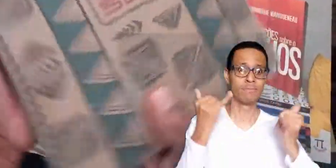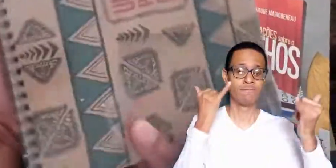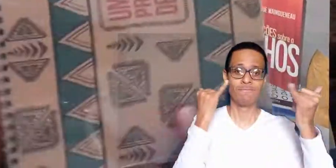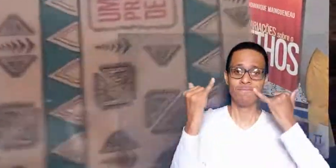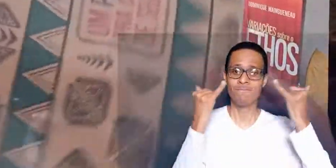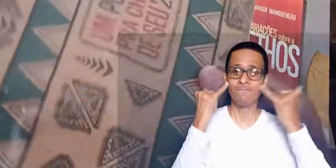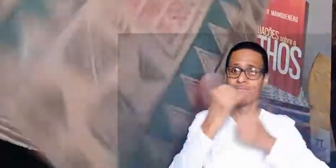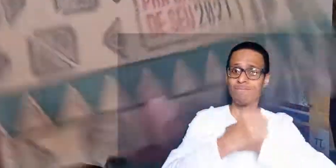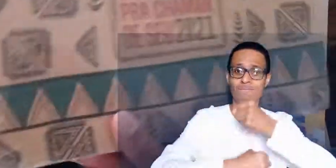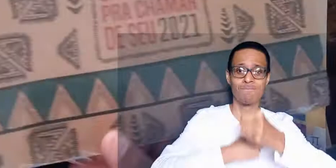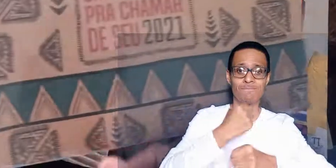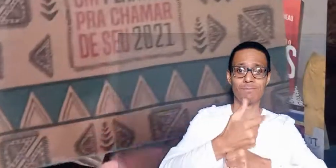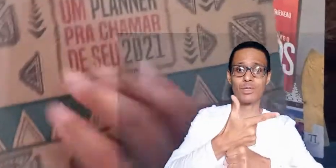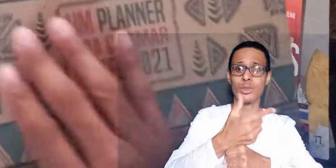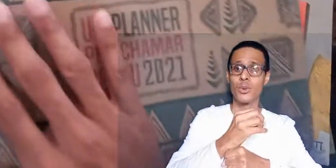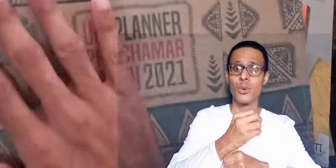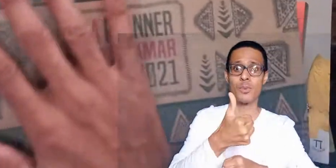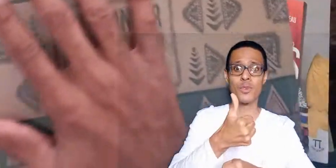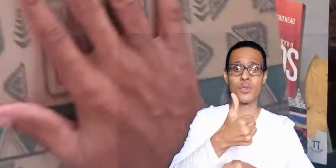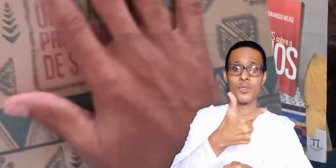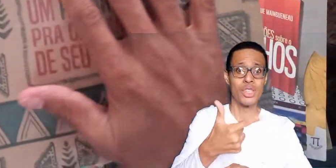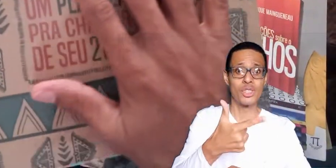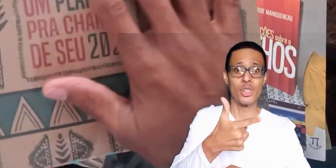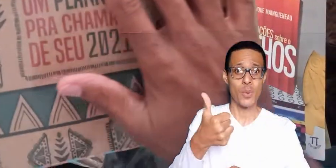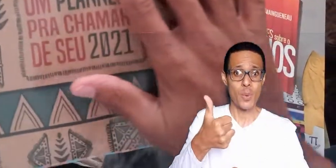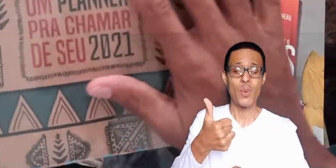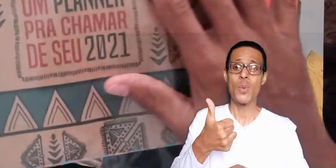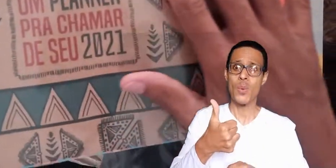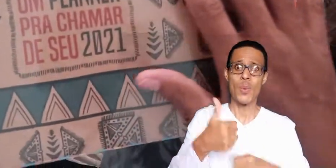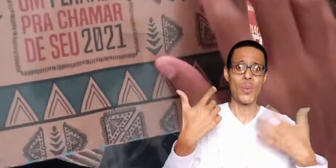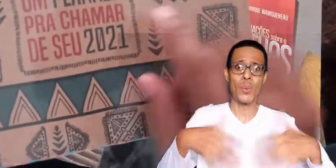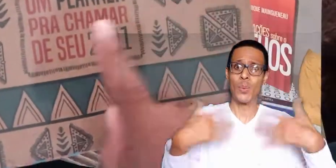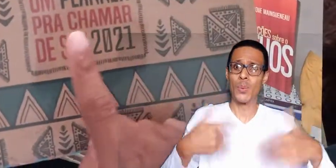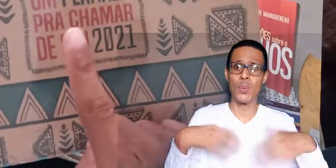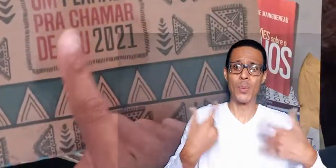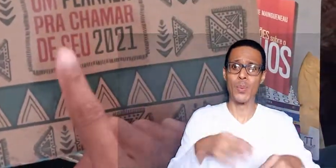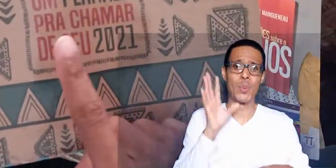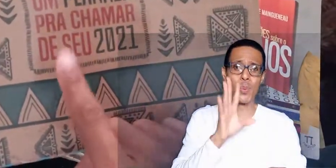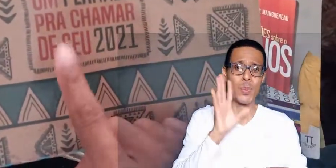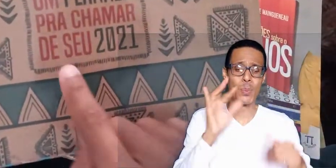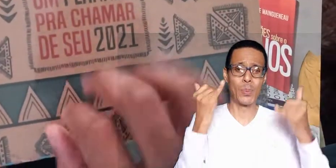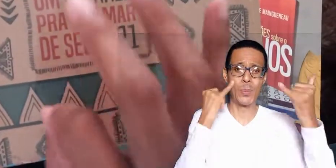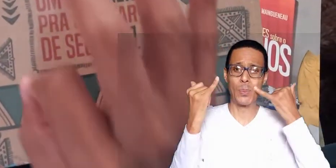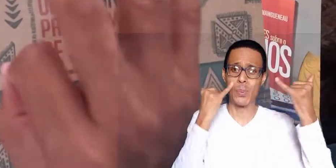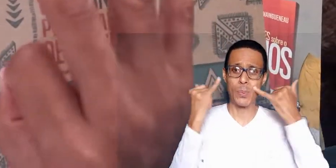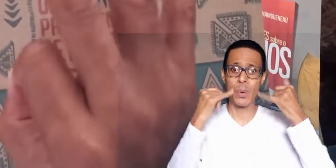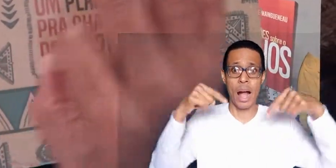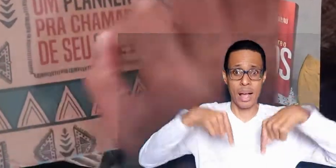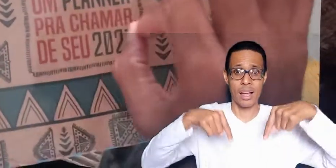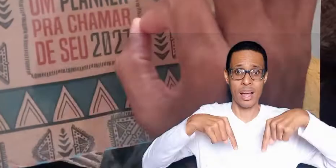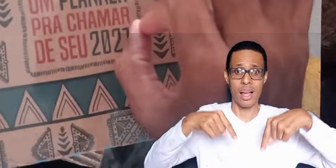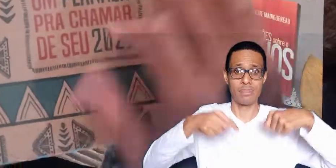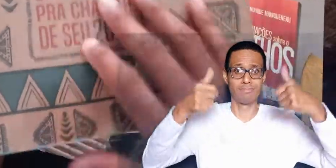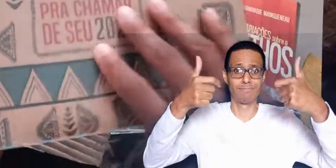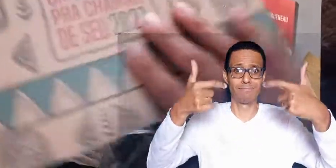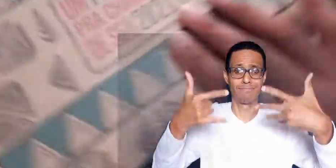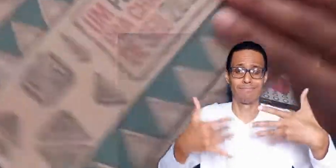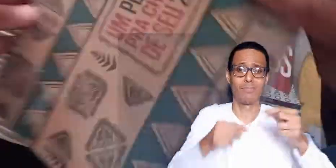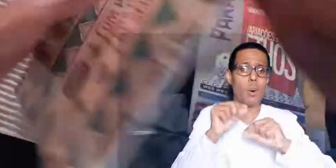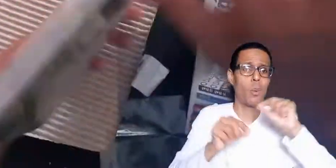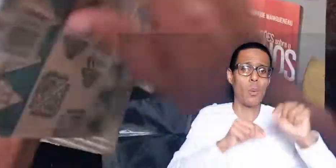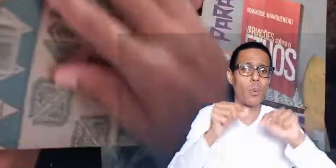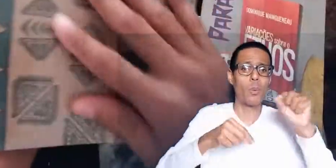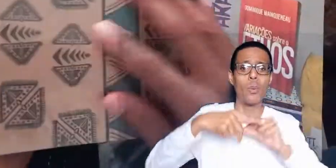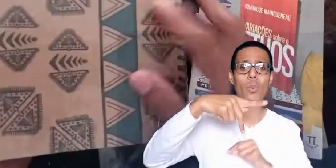Muito cobiçado. Traz muitas informações legais. Vou deixar um link aqui embaixo pra vocês verem o que